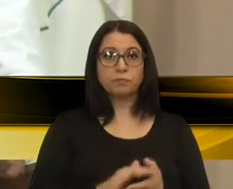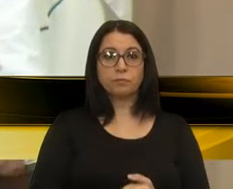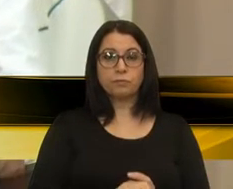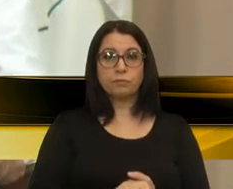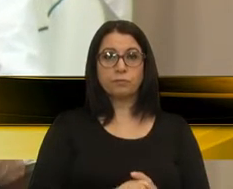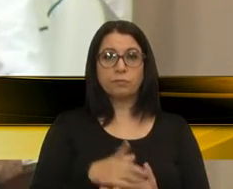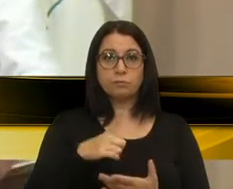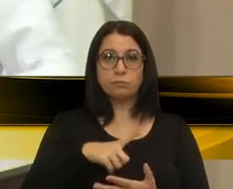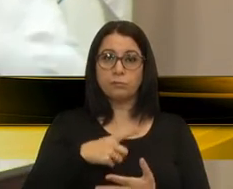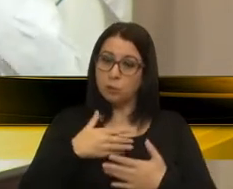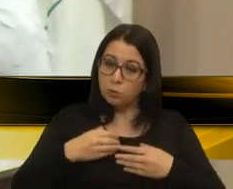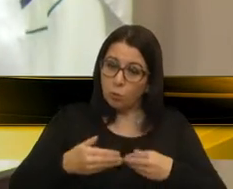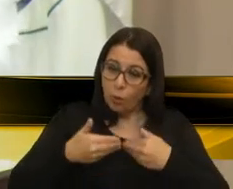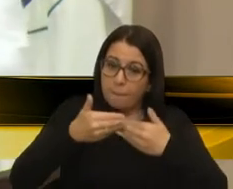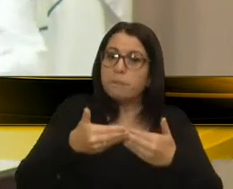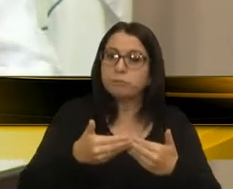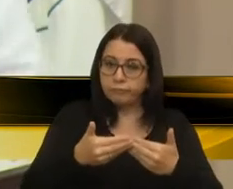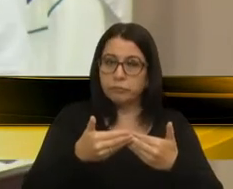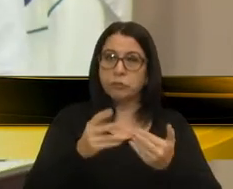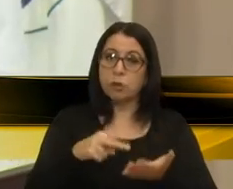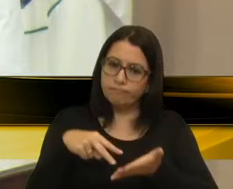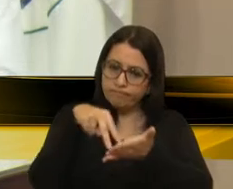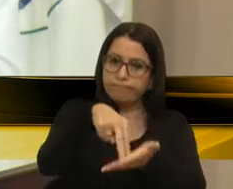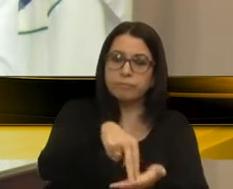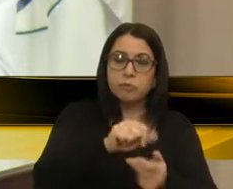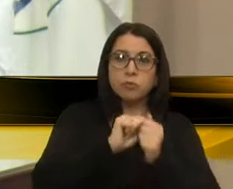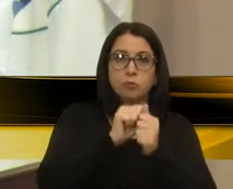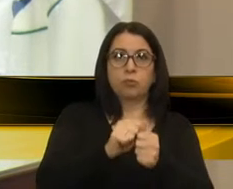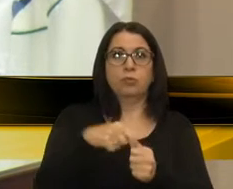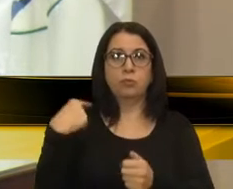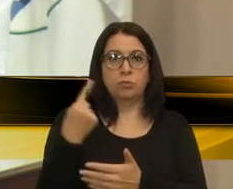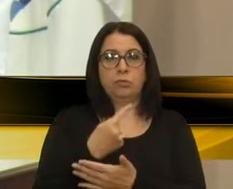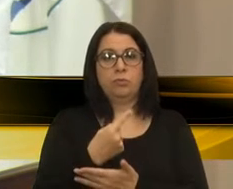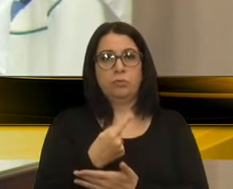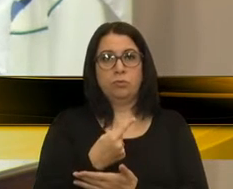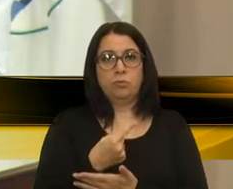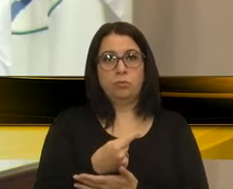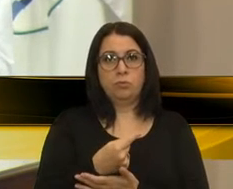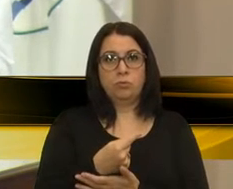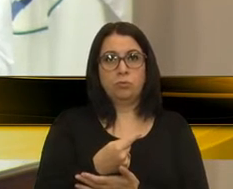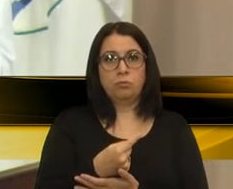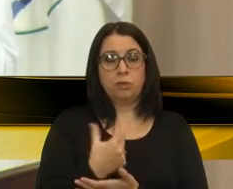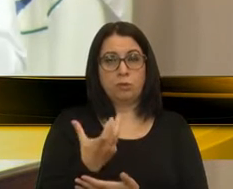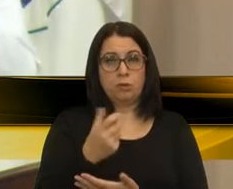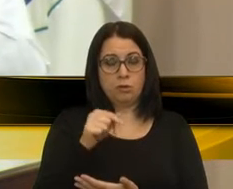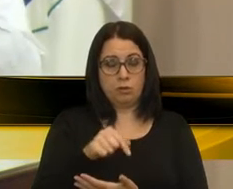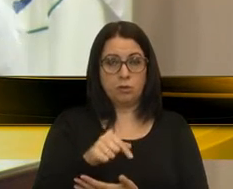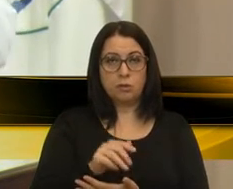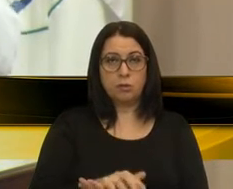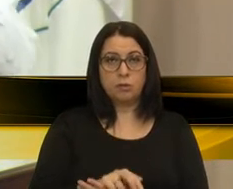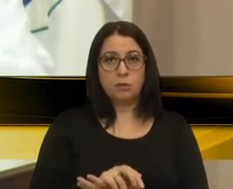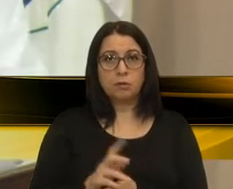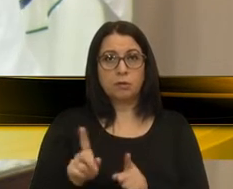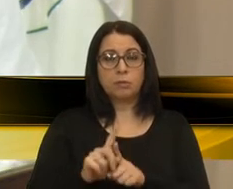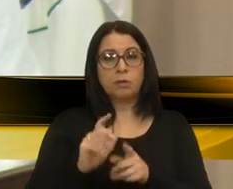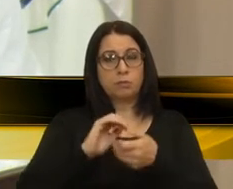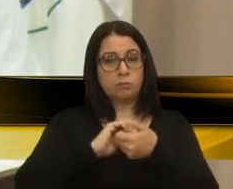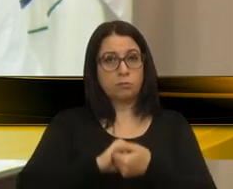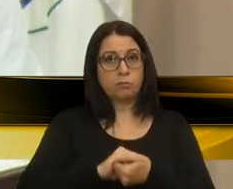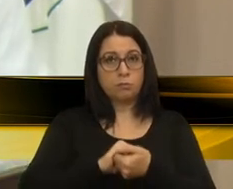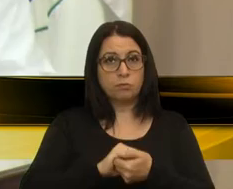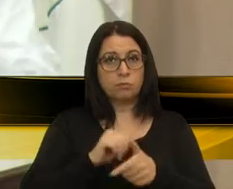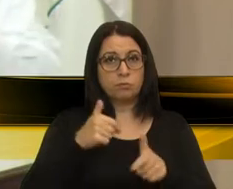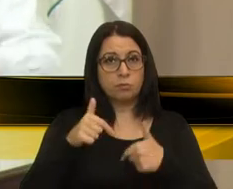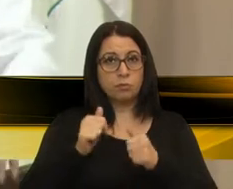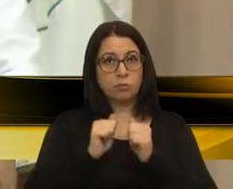ter um protagonismo, ter uma ação forte, porque nós, e quero aqui também fazer uma saudação até pelo trabalho